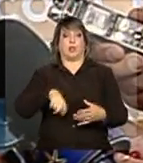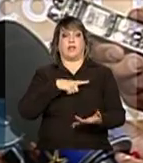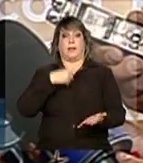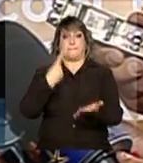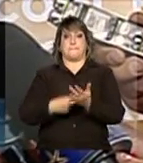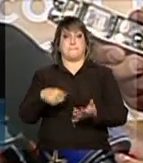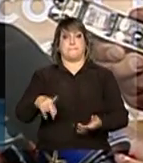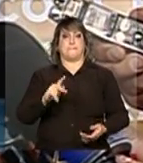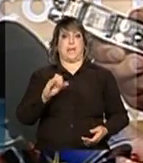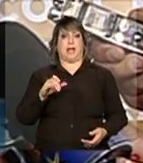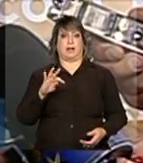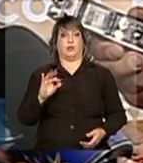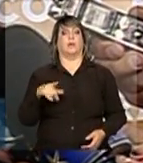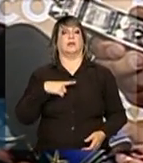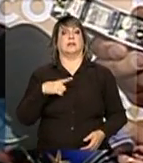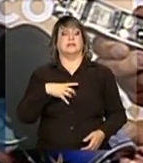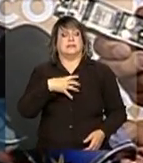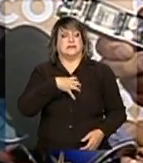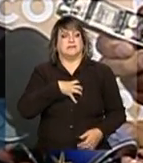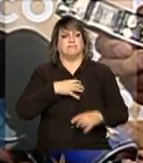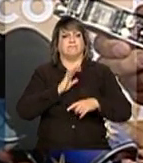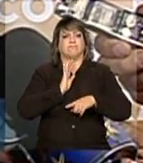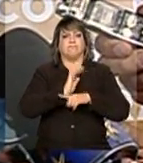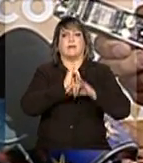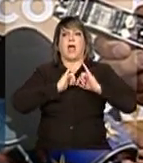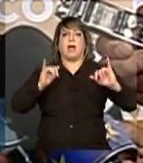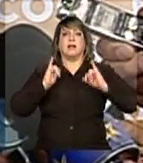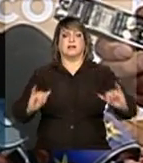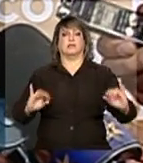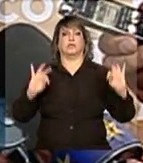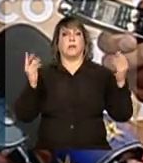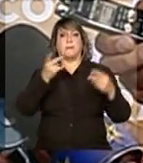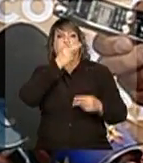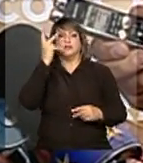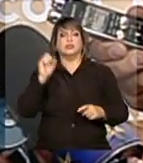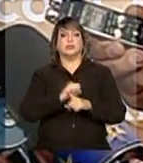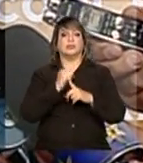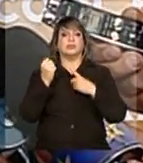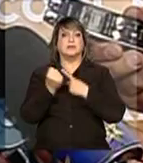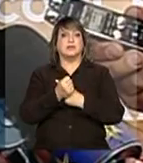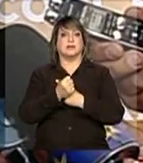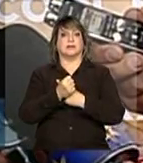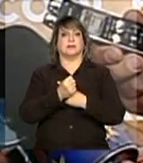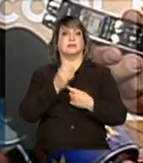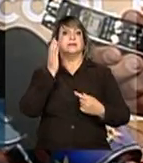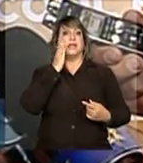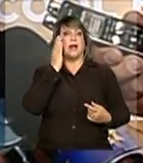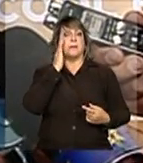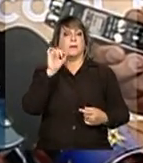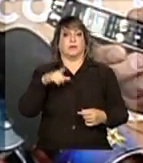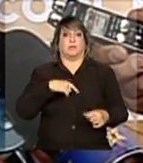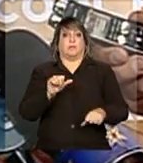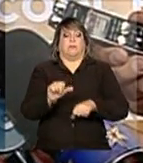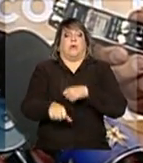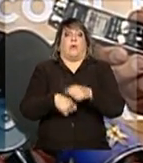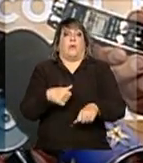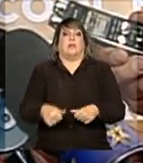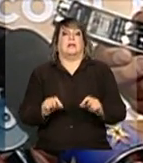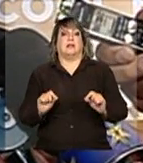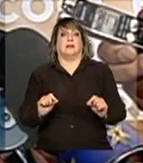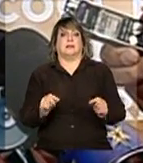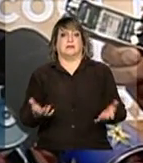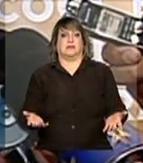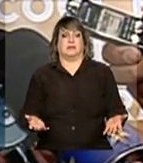pacto, que é o eixo da sensibilização. É chamar a atenção da sociedade para essa mudança de postura e de